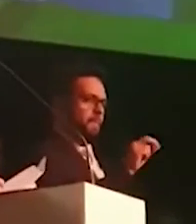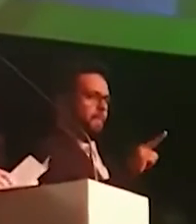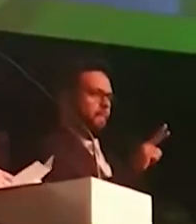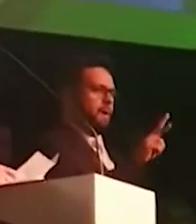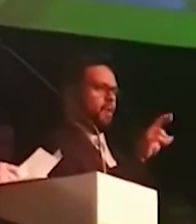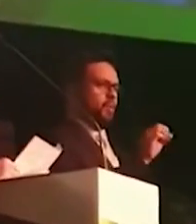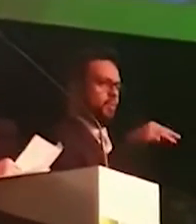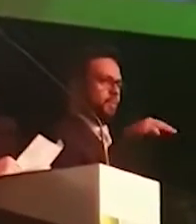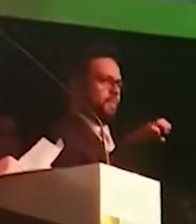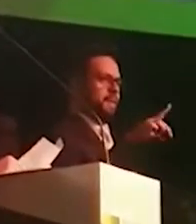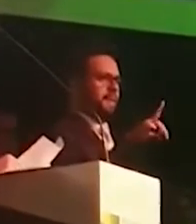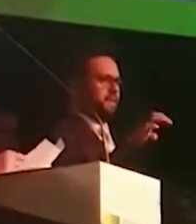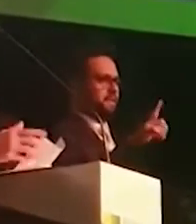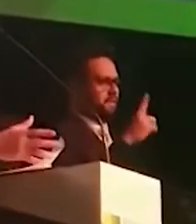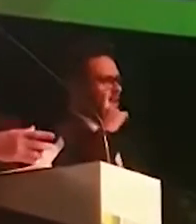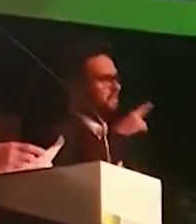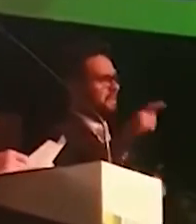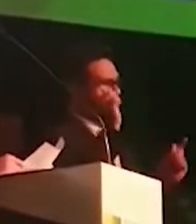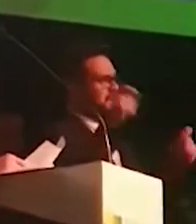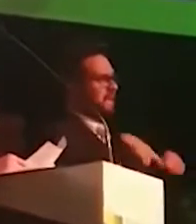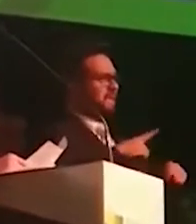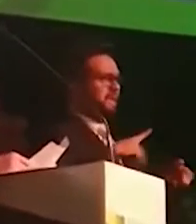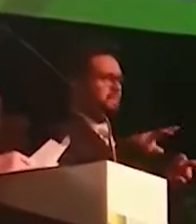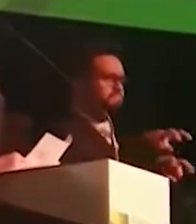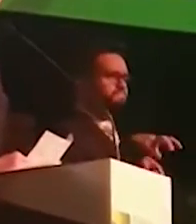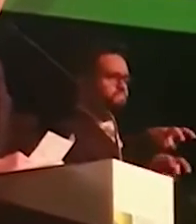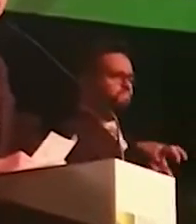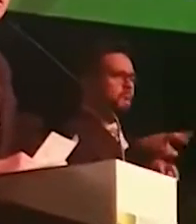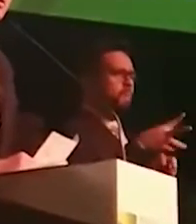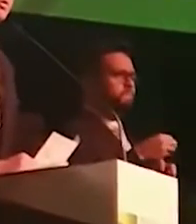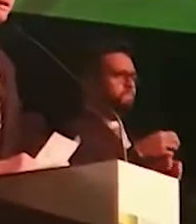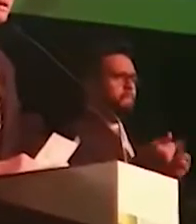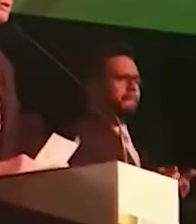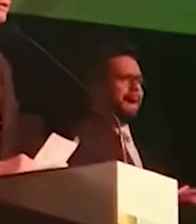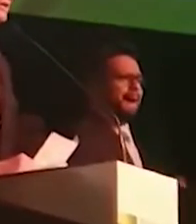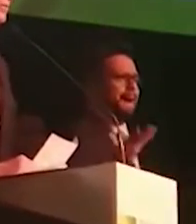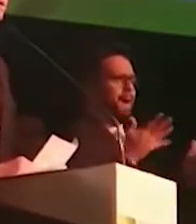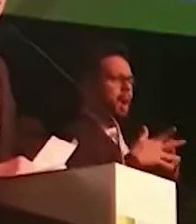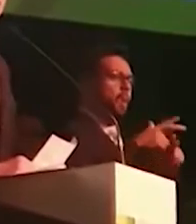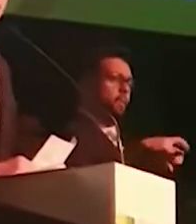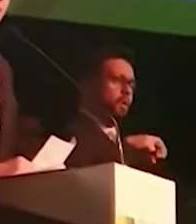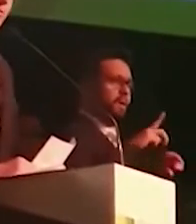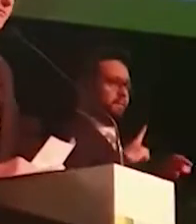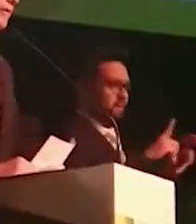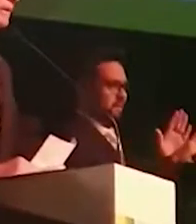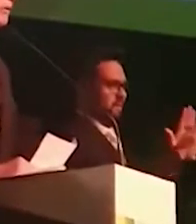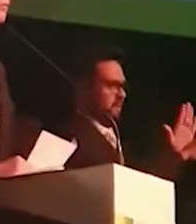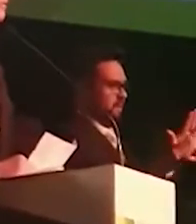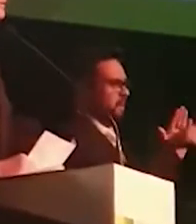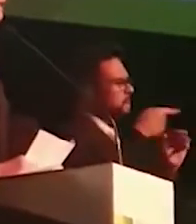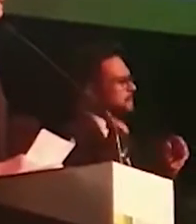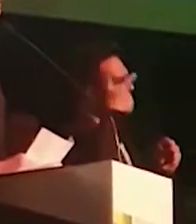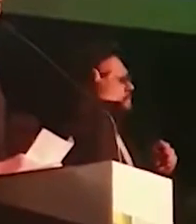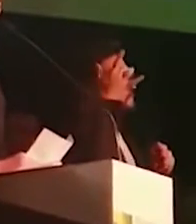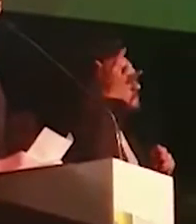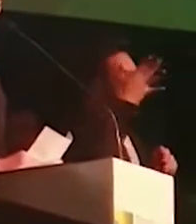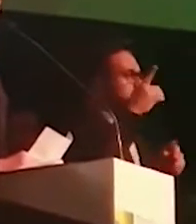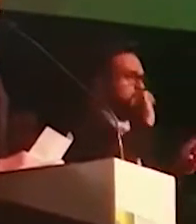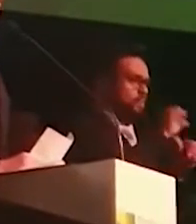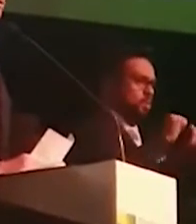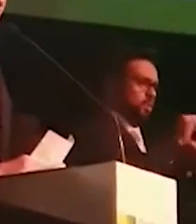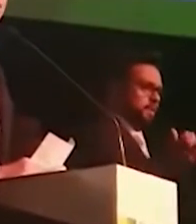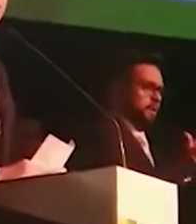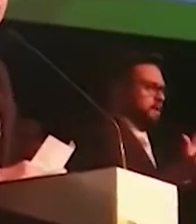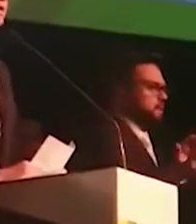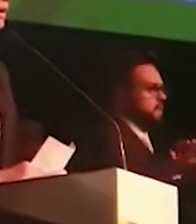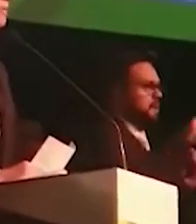seu potencial agrícola, os problemas que tem por causa de alguma legislação que não é fácil a sua mudança,